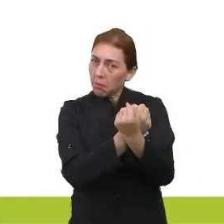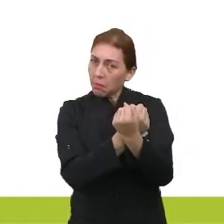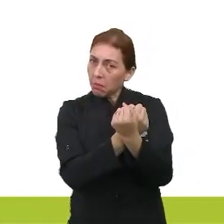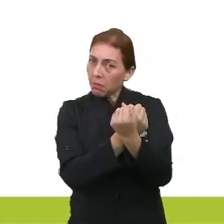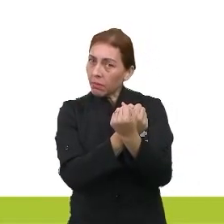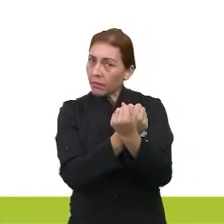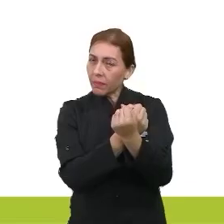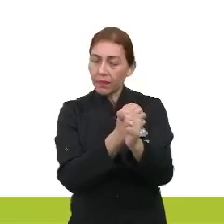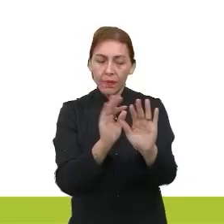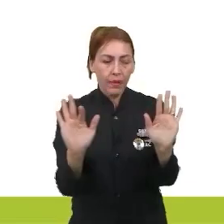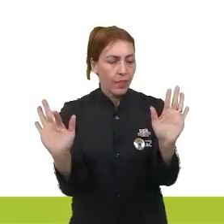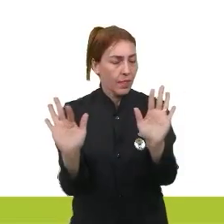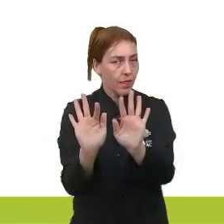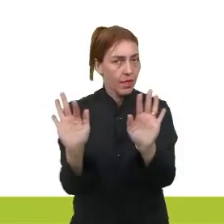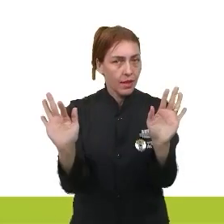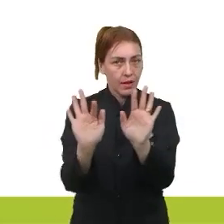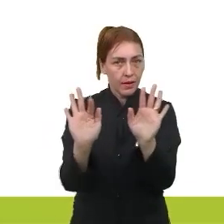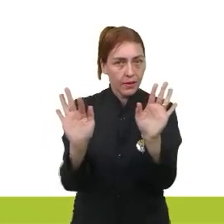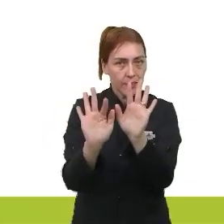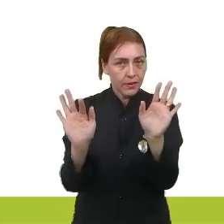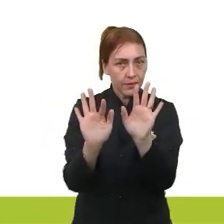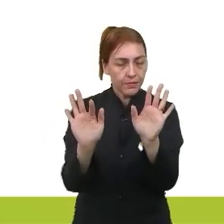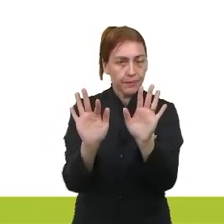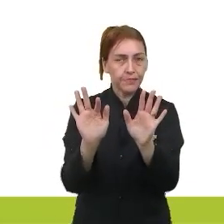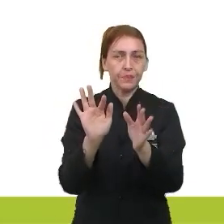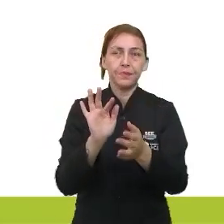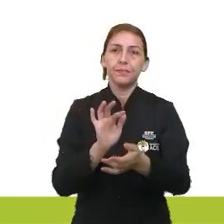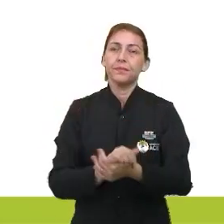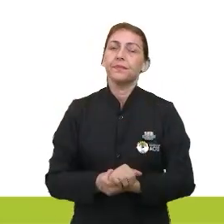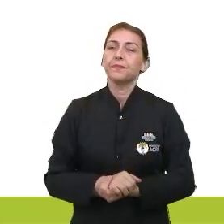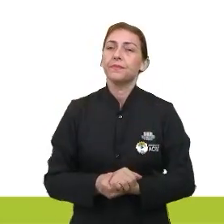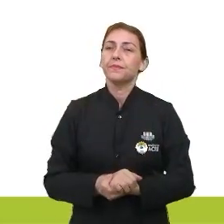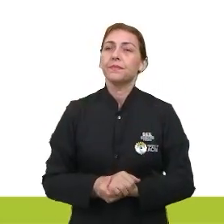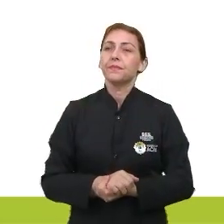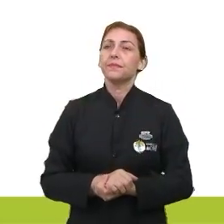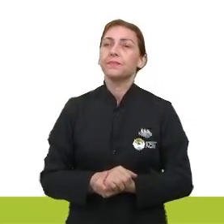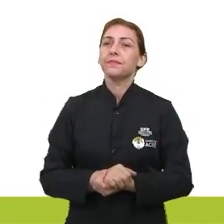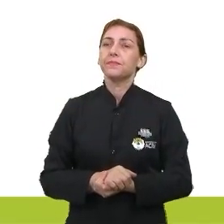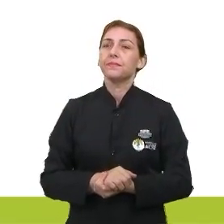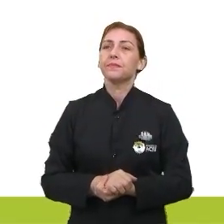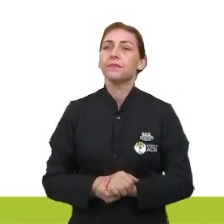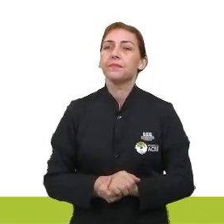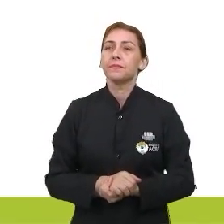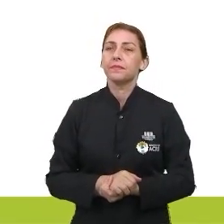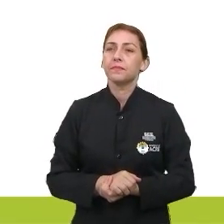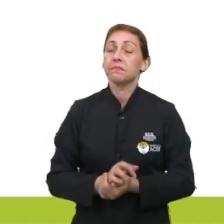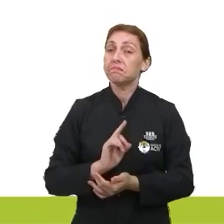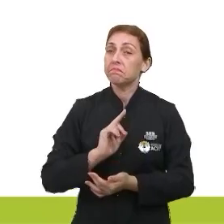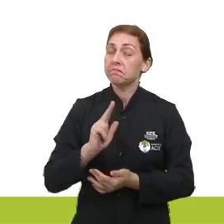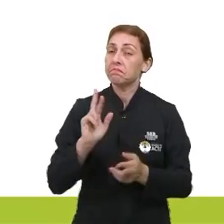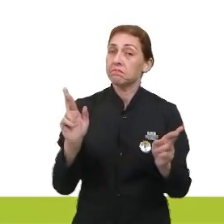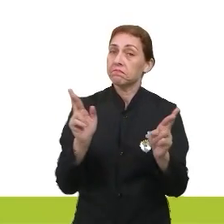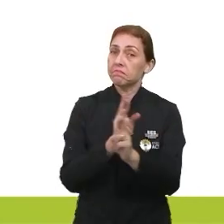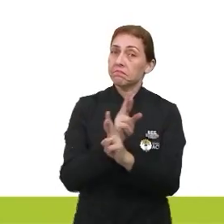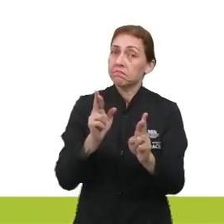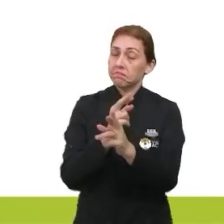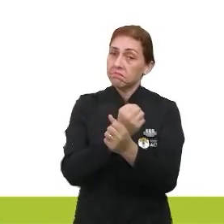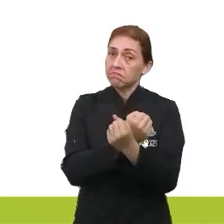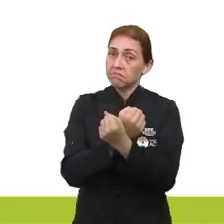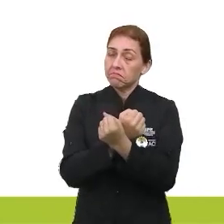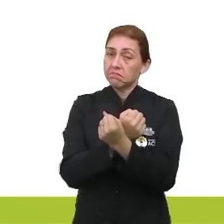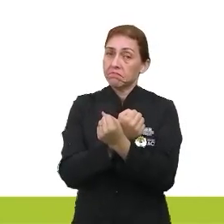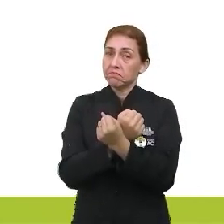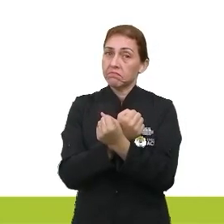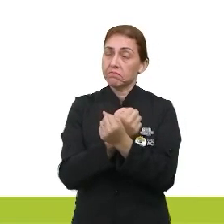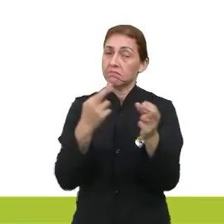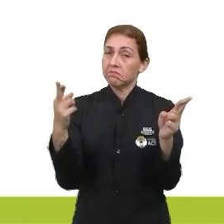alternativa. Associada a relações servis de trabalho. Não. Não é relação de servo, não é